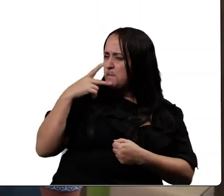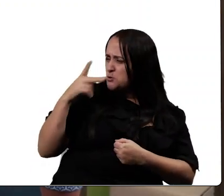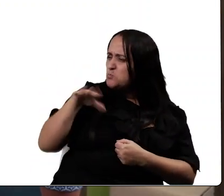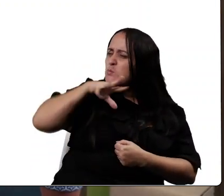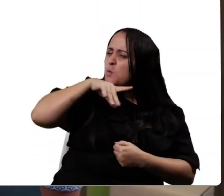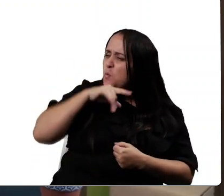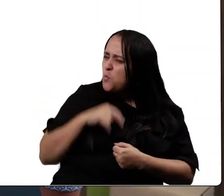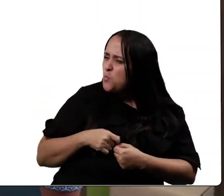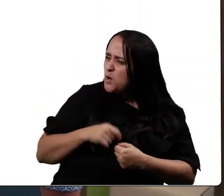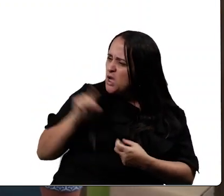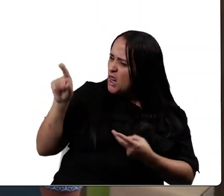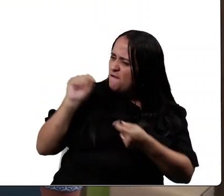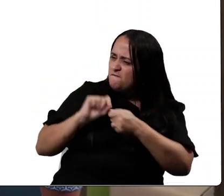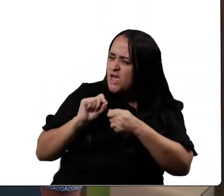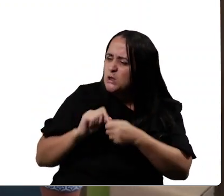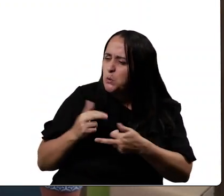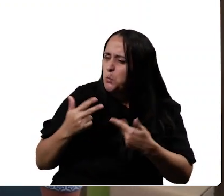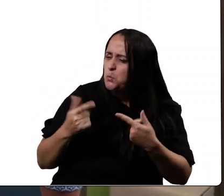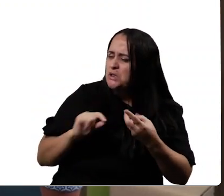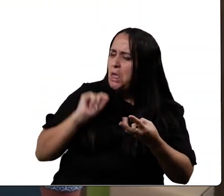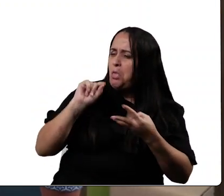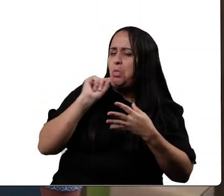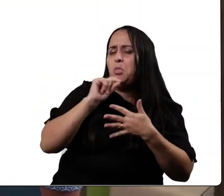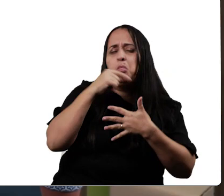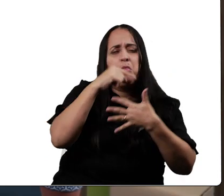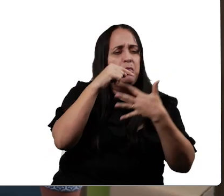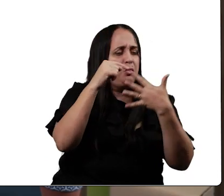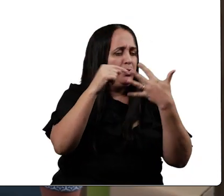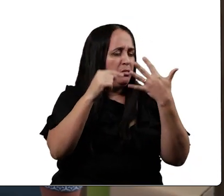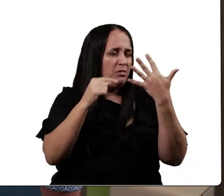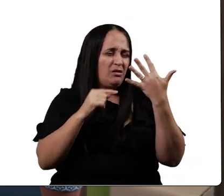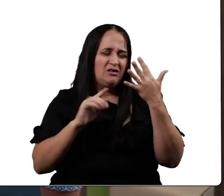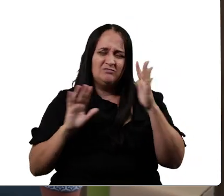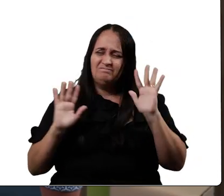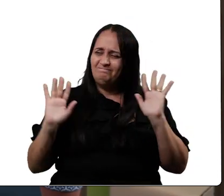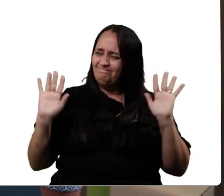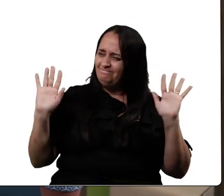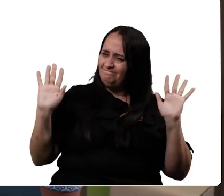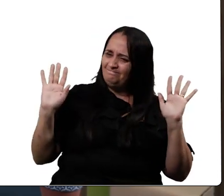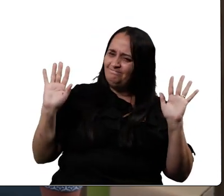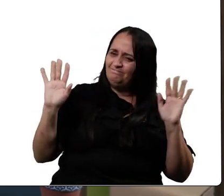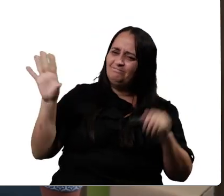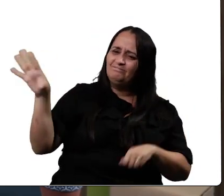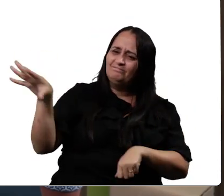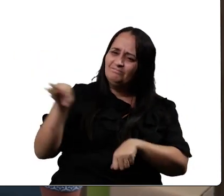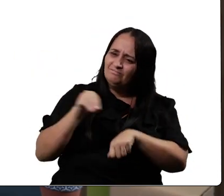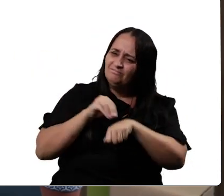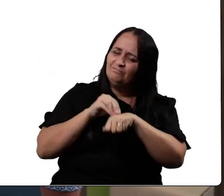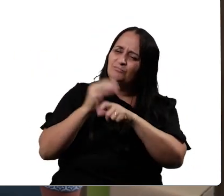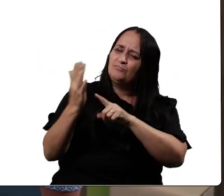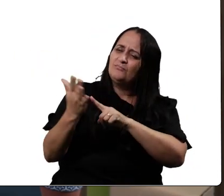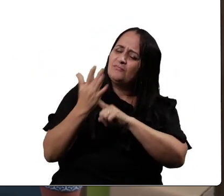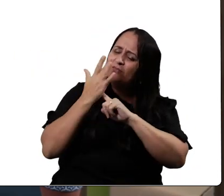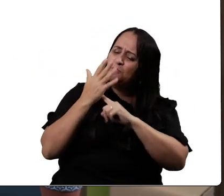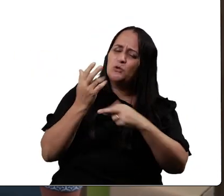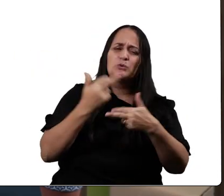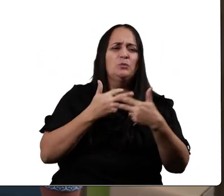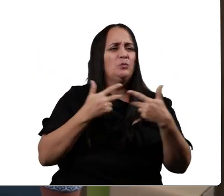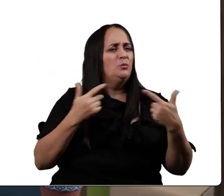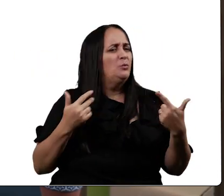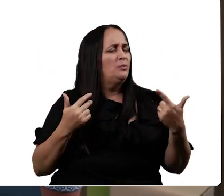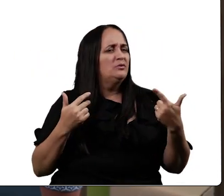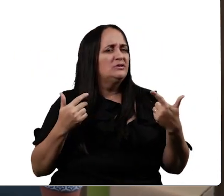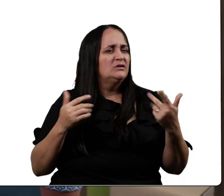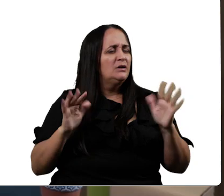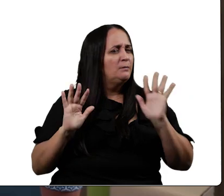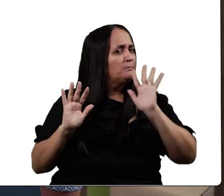ruim, fulano fez isso, fulano fez aquilo, mas a pessoa está transmitindo para você a opinião dela sobre o fato, também